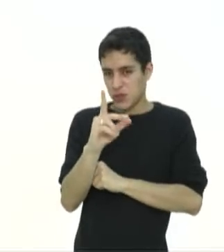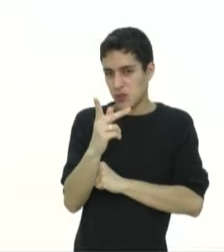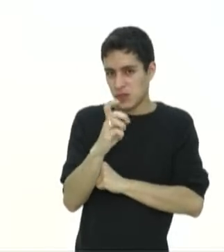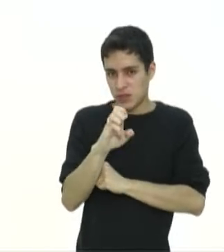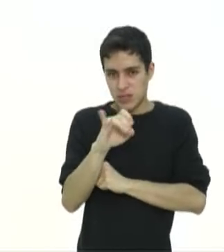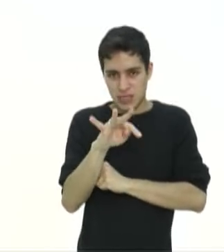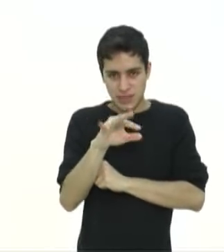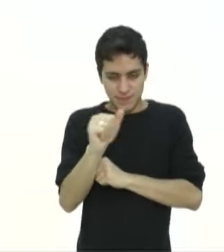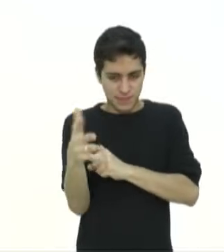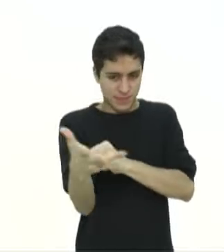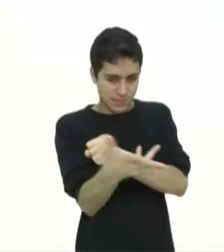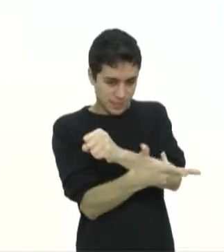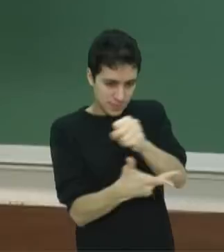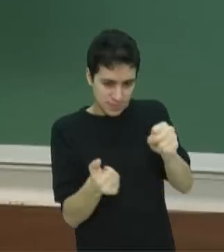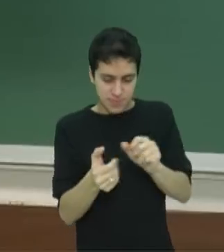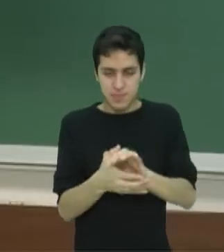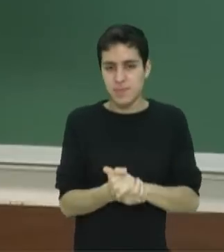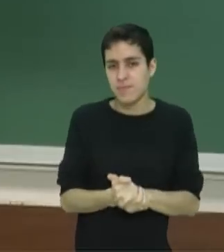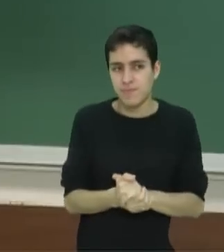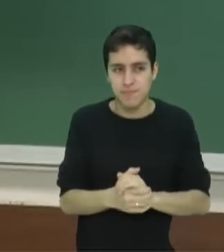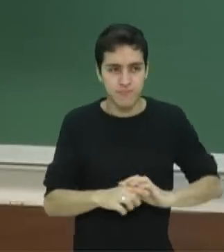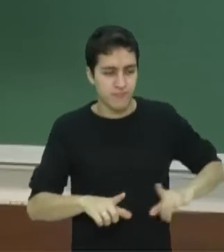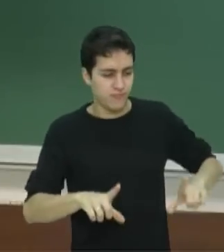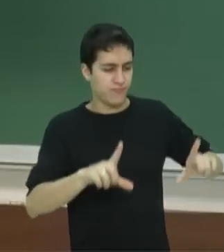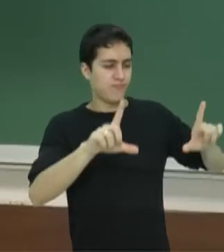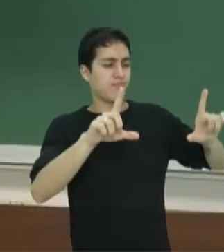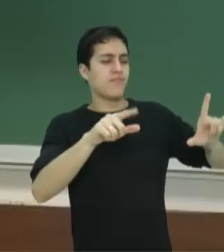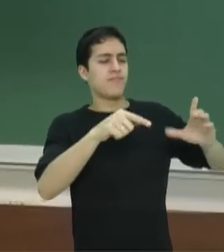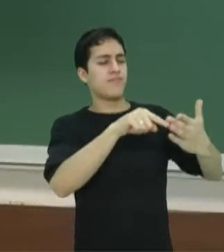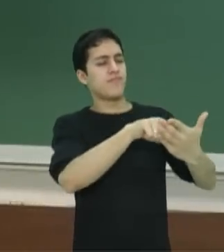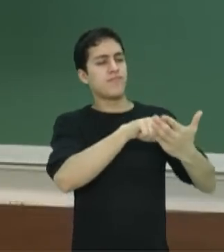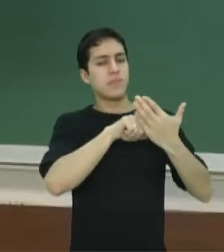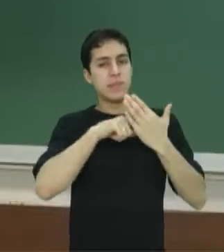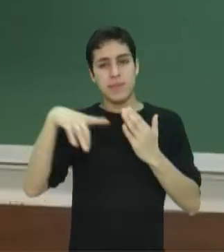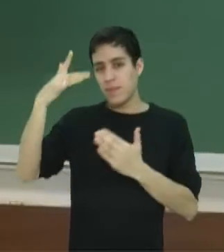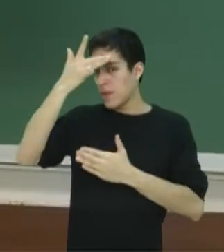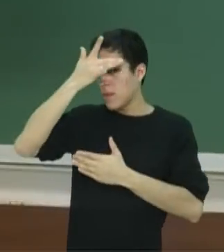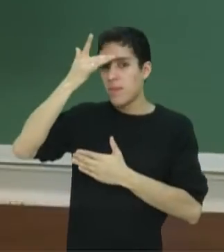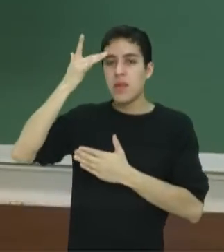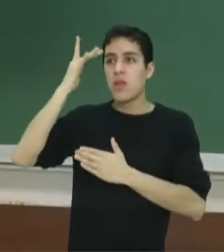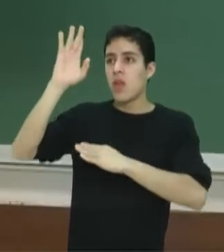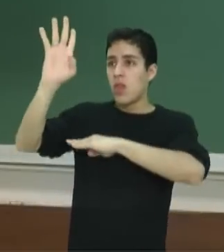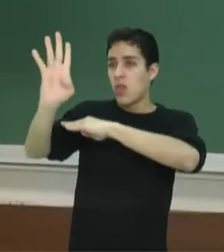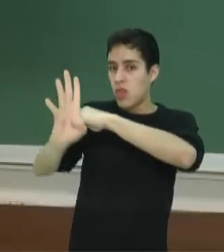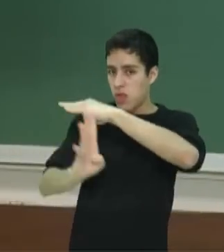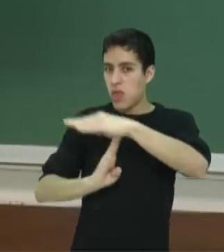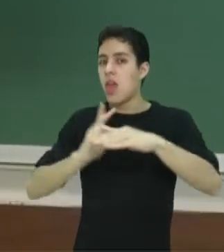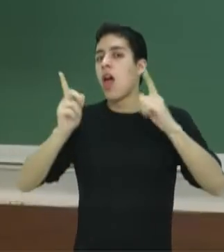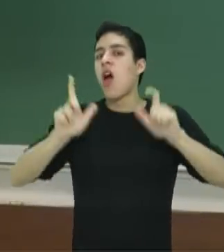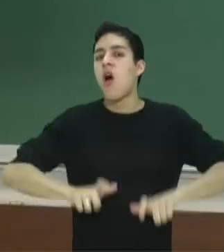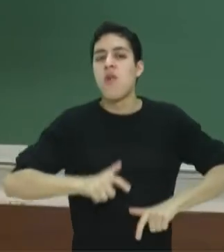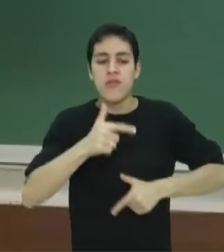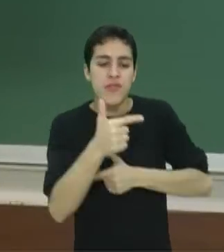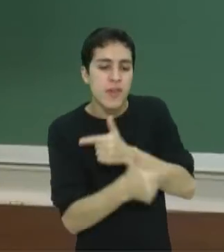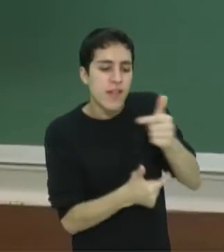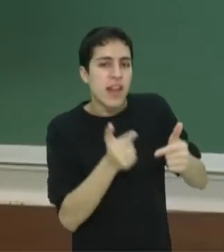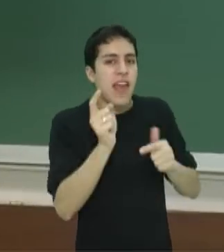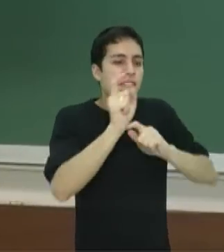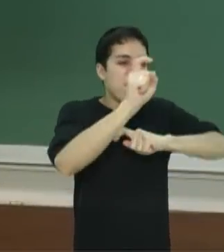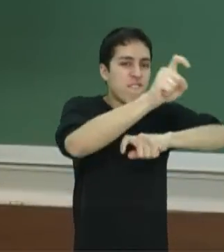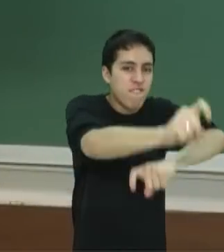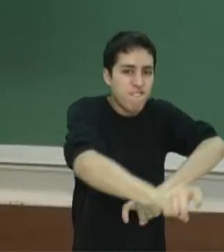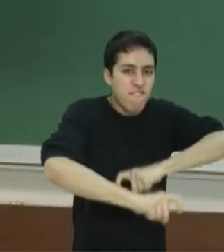dos imigrantes que chegavam no país trabalhavam nas fazendas de café. Então nós temos